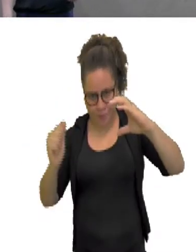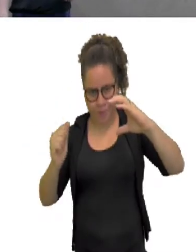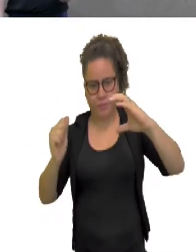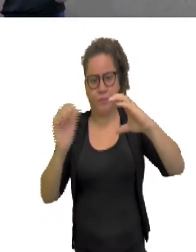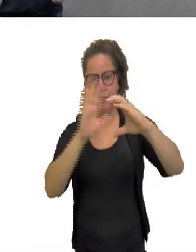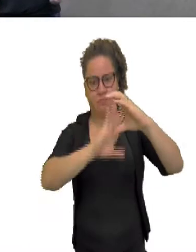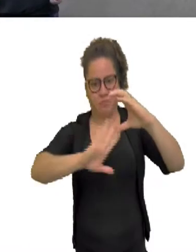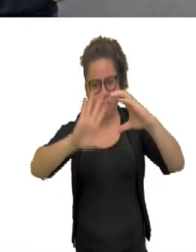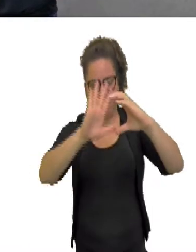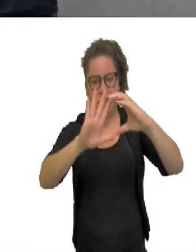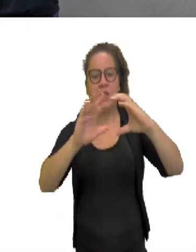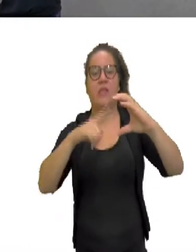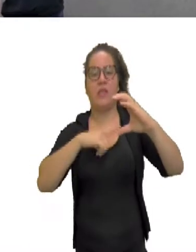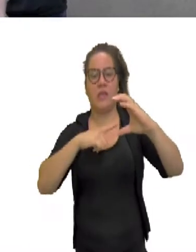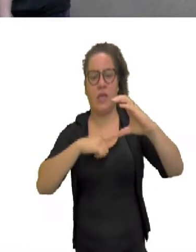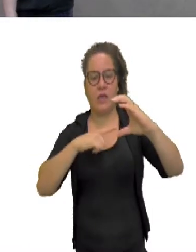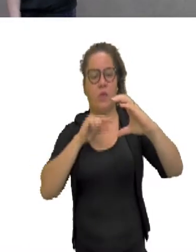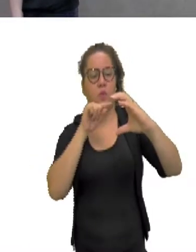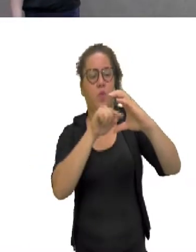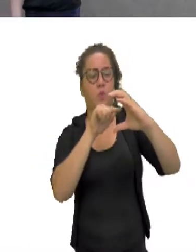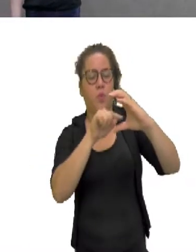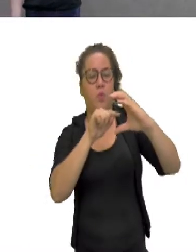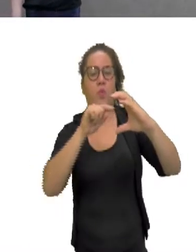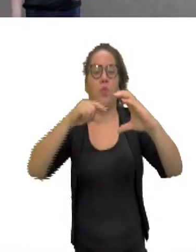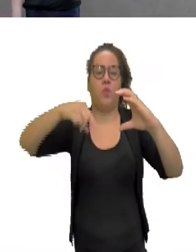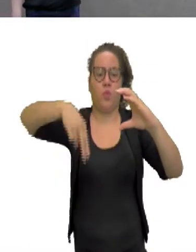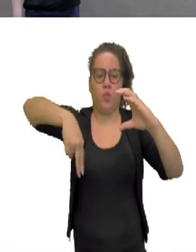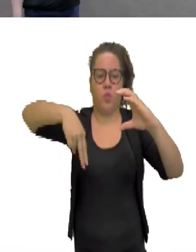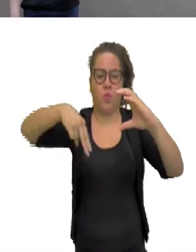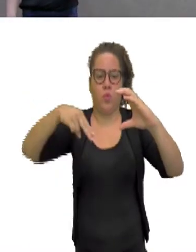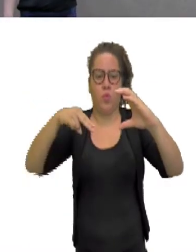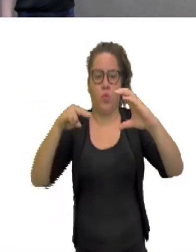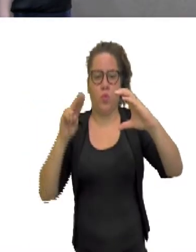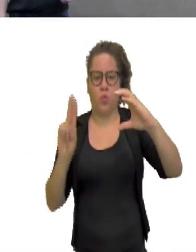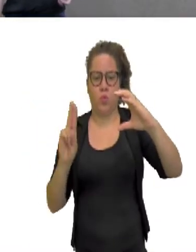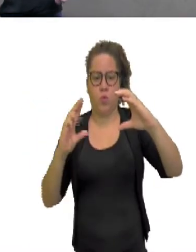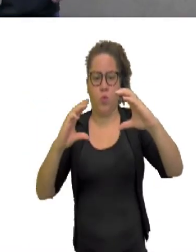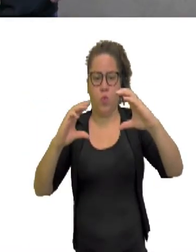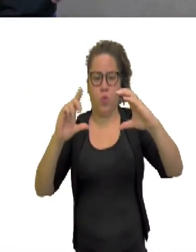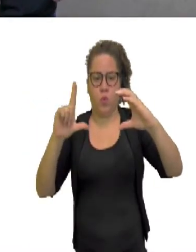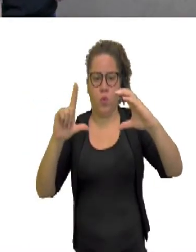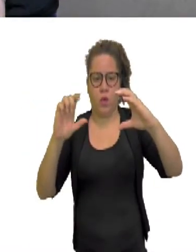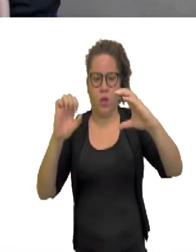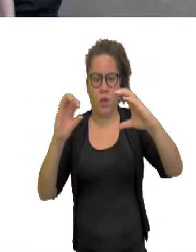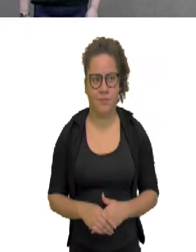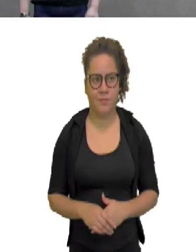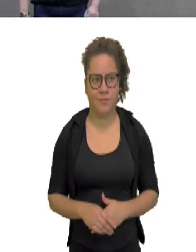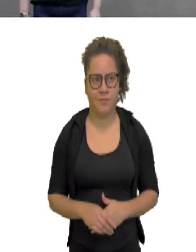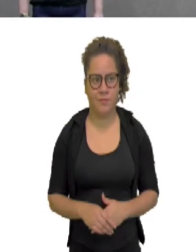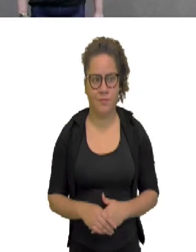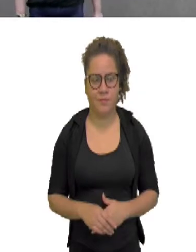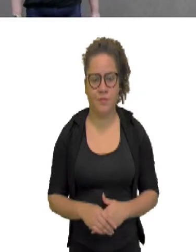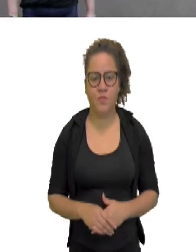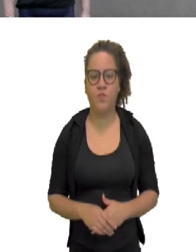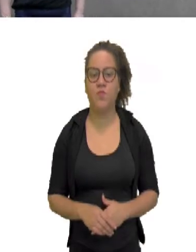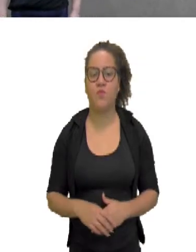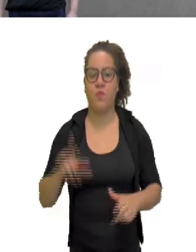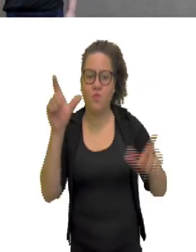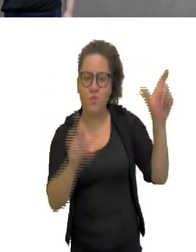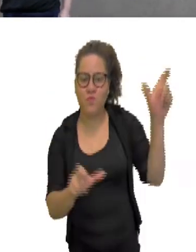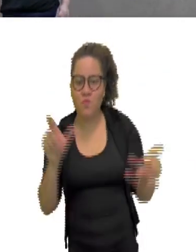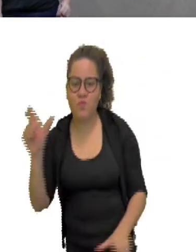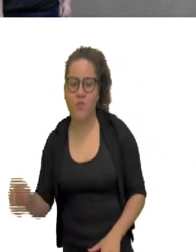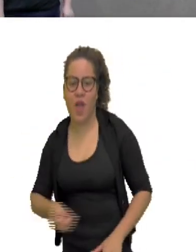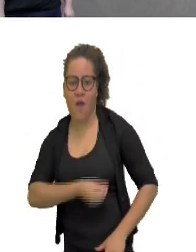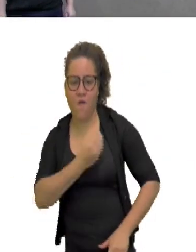formado pelo núcleo, que é responsável pela reprodução das células. Os seres vivos